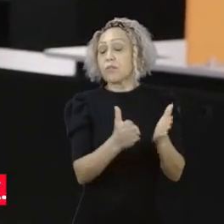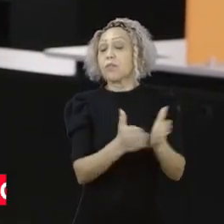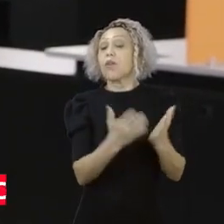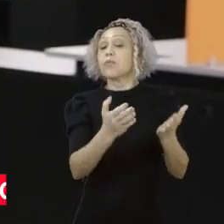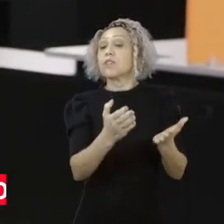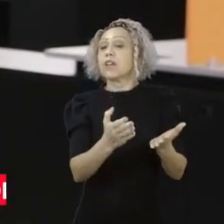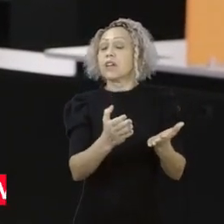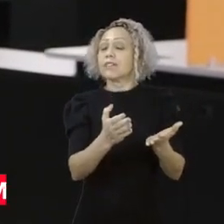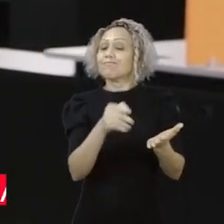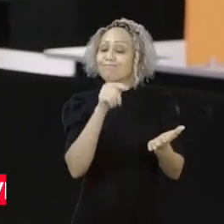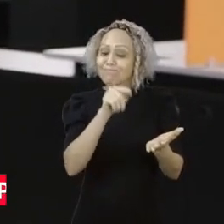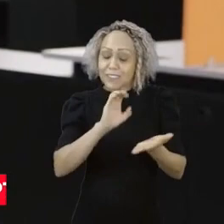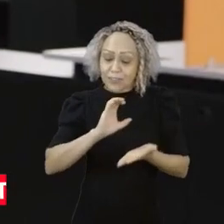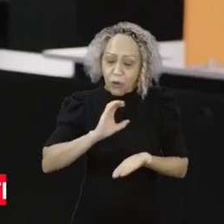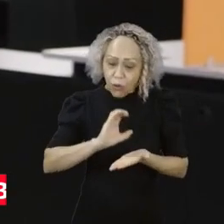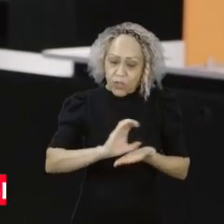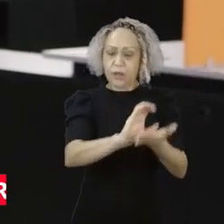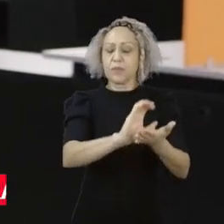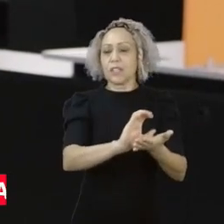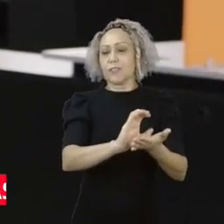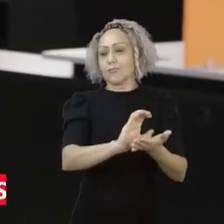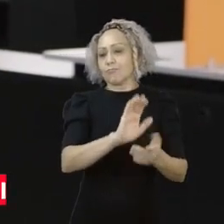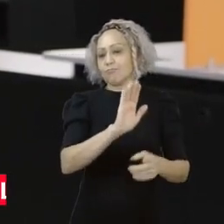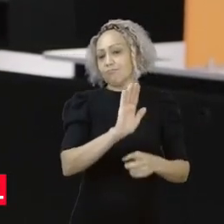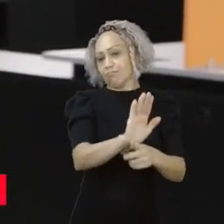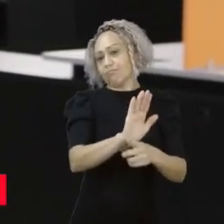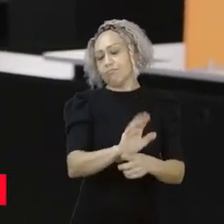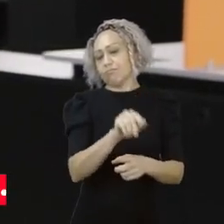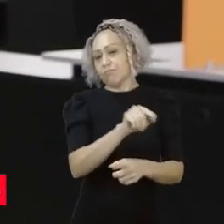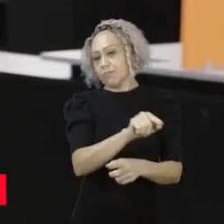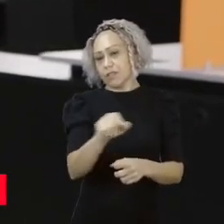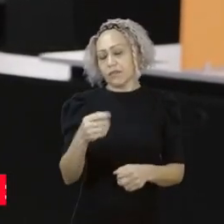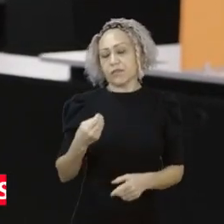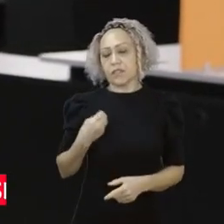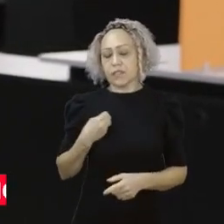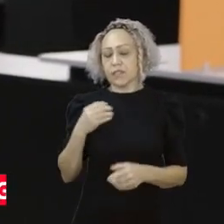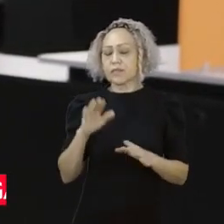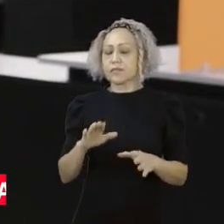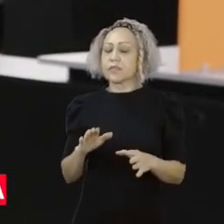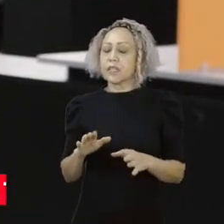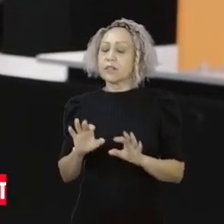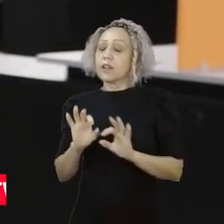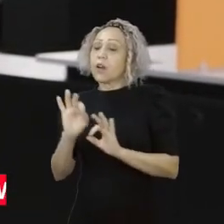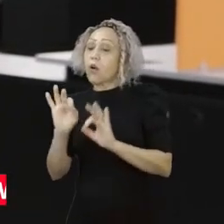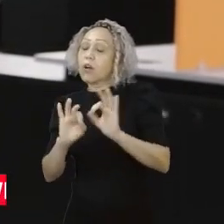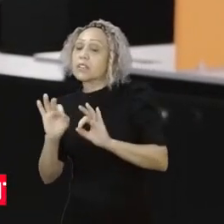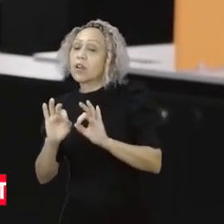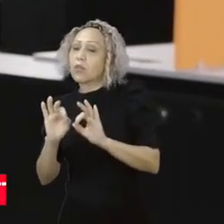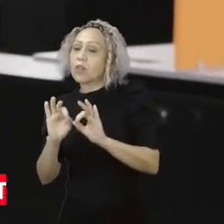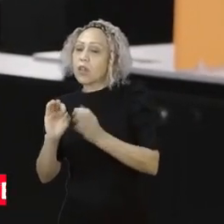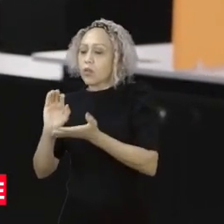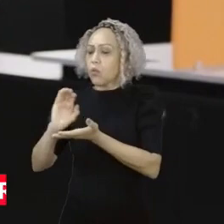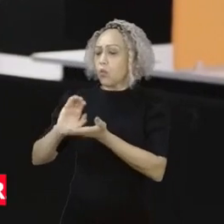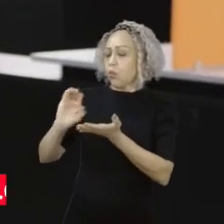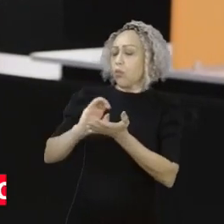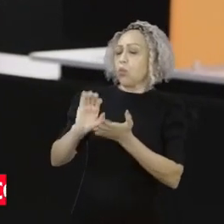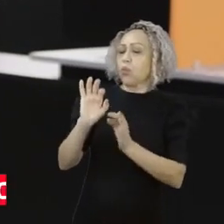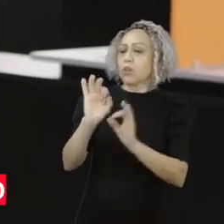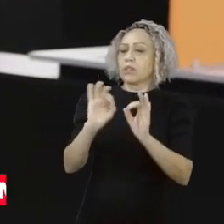para mobilizar os fundos e mecanismos existentes e melhor organizá-los em torno de 2